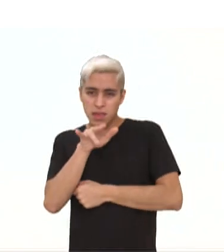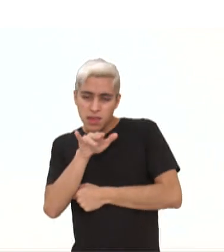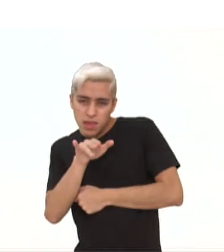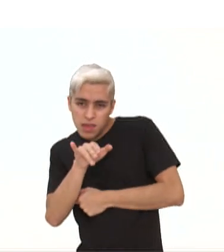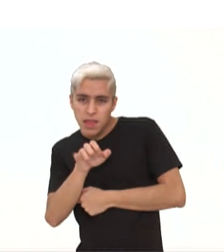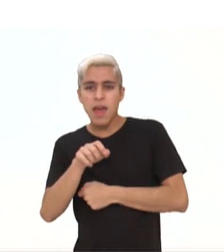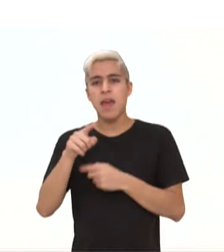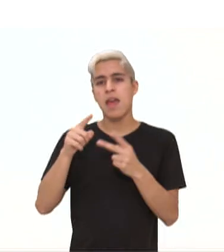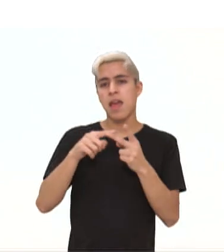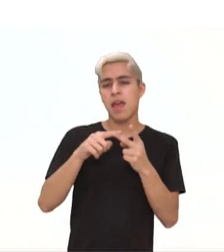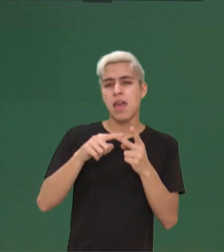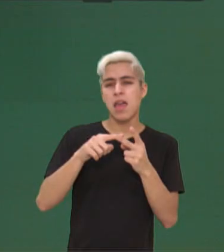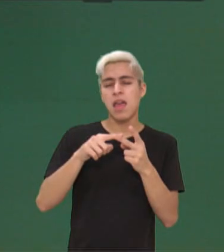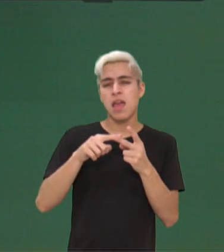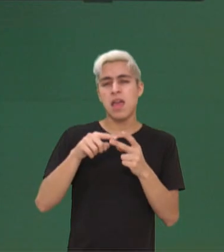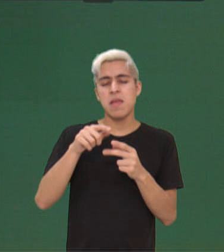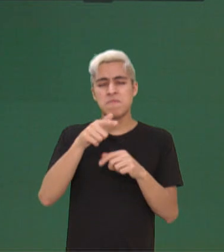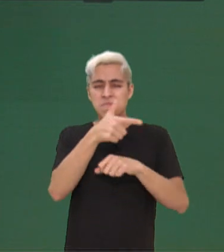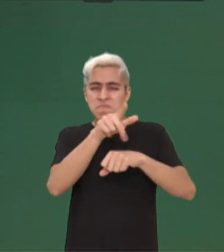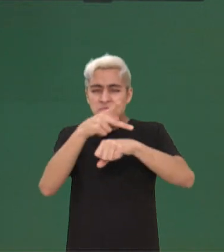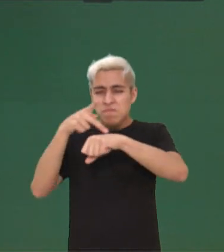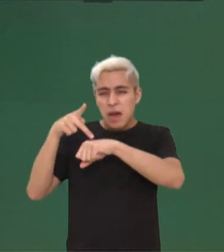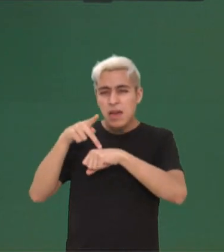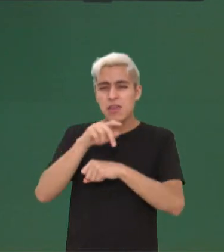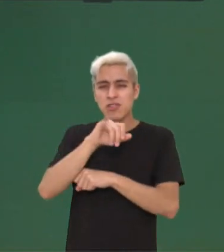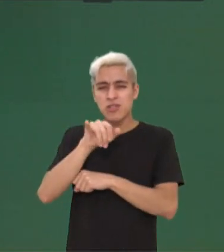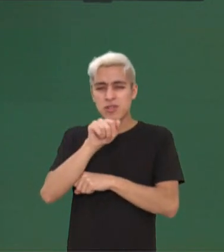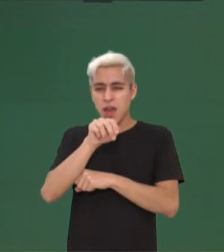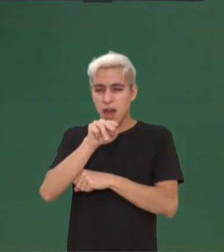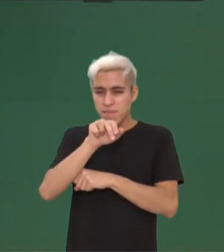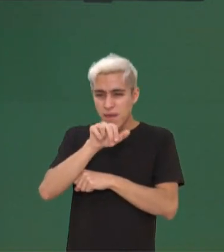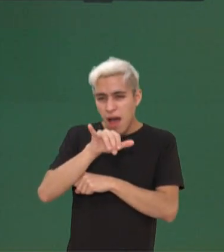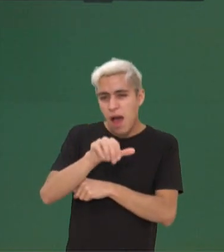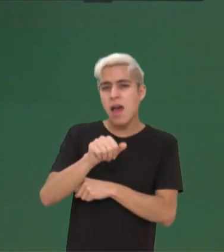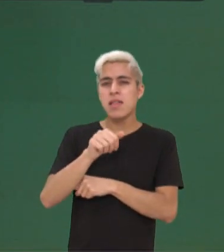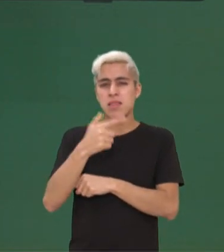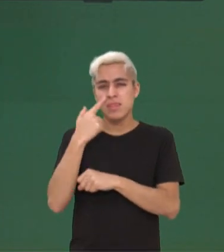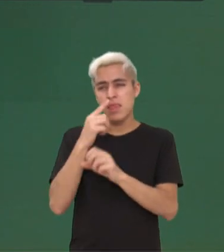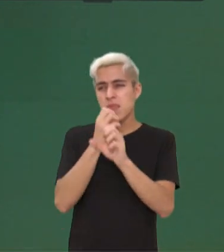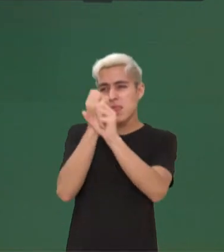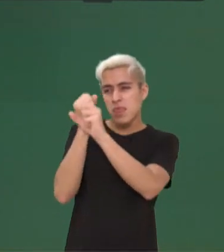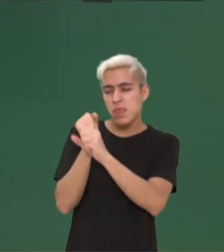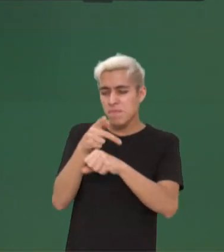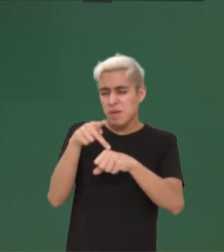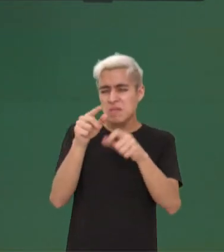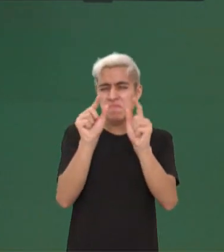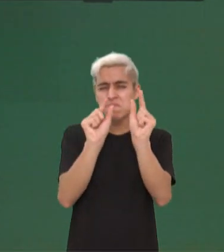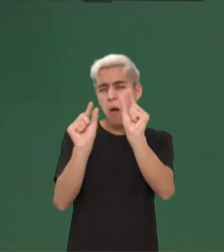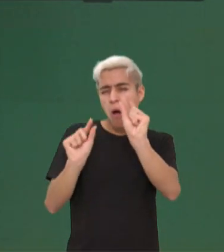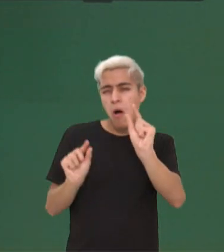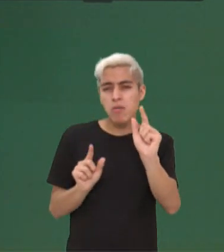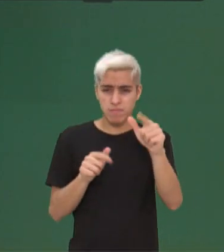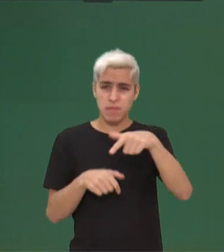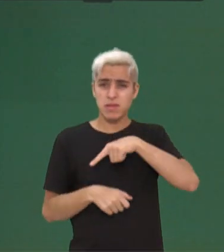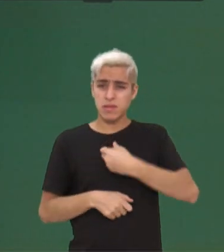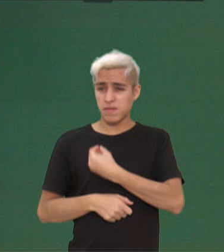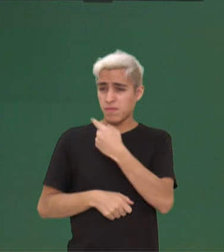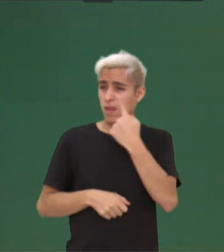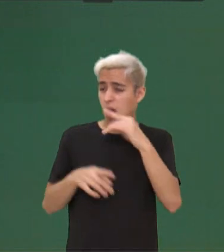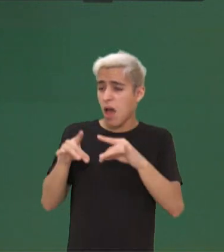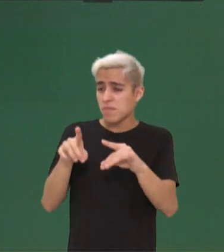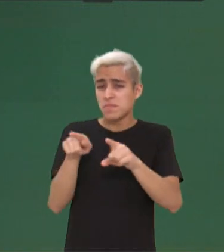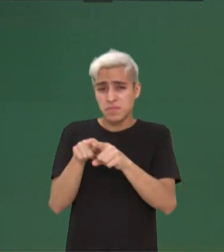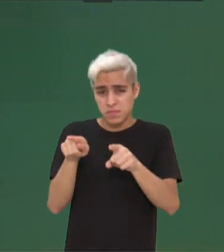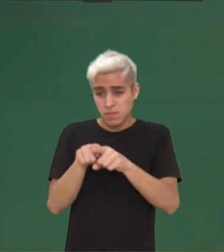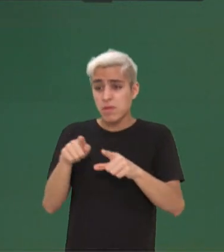Guiana, Jamaica. Aqui tem uma soma de outros países que daí produzem em menor quantidade. Vejam que a Austrália